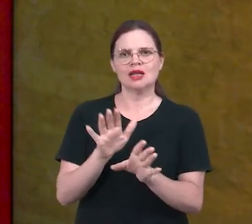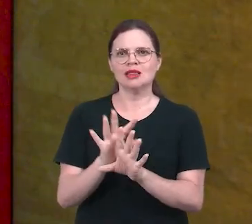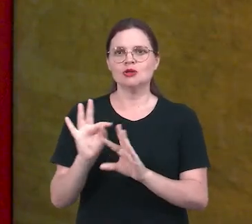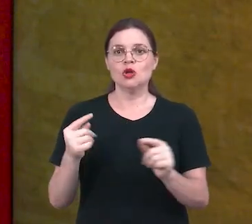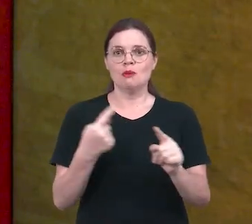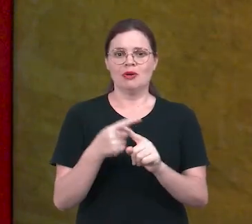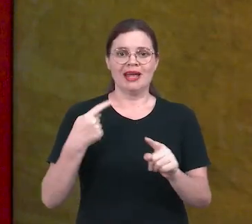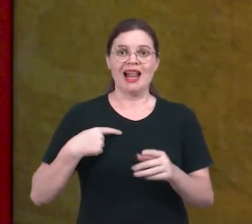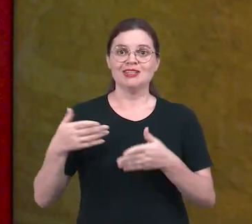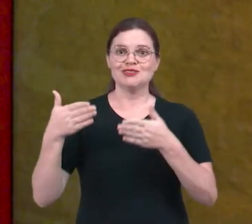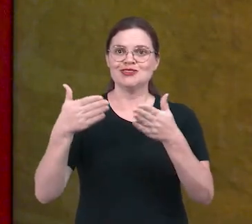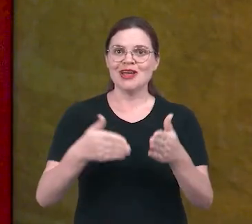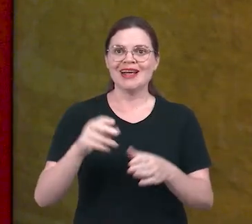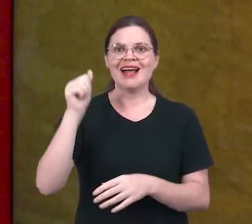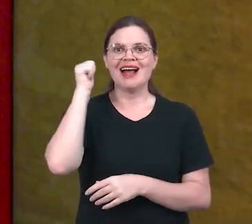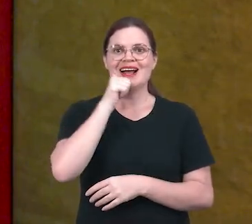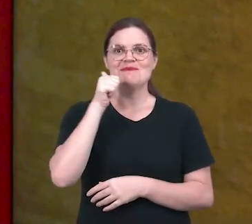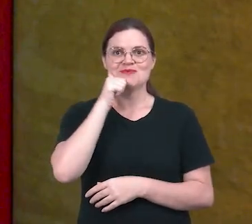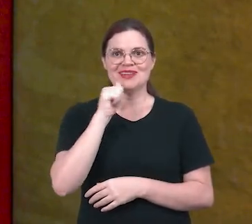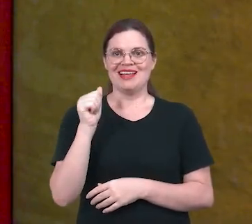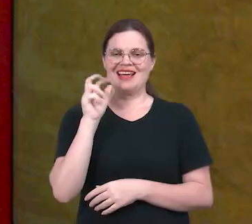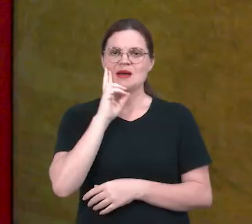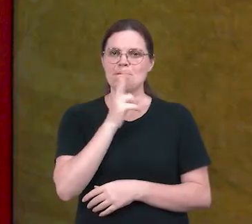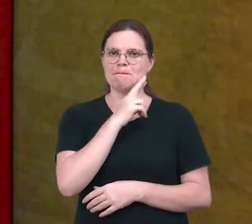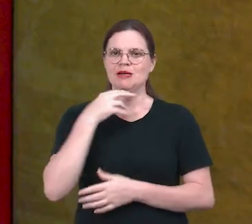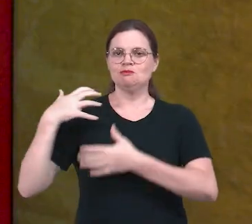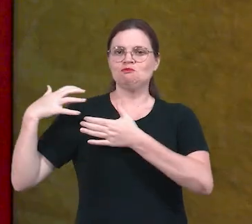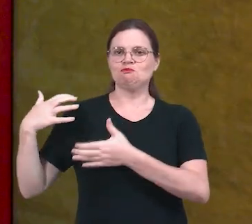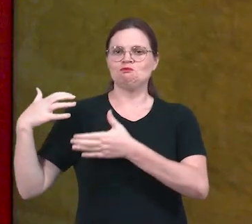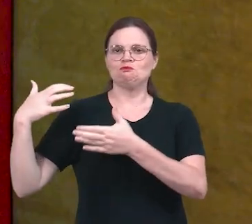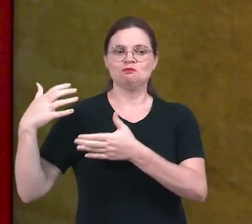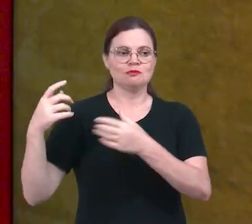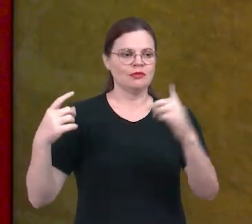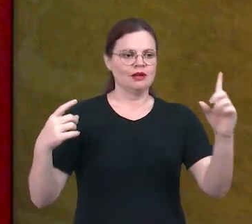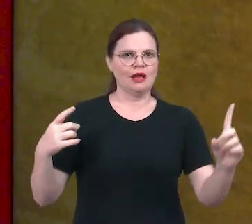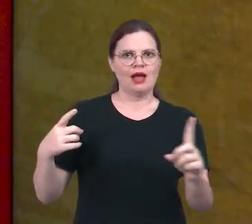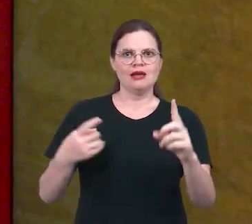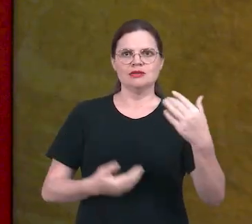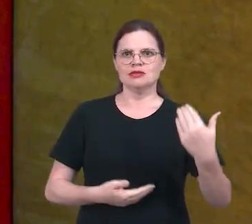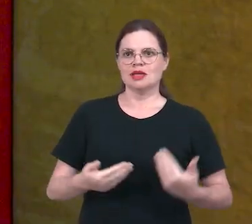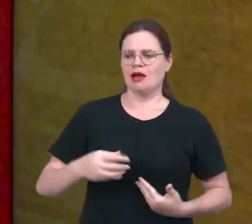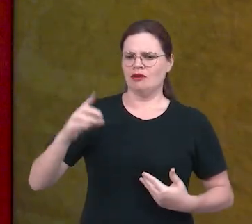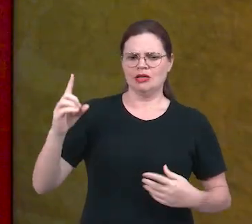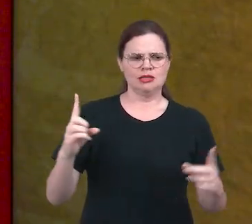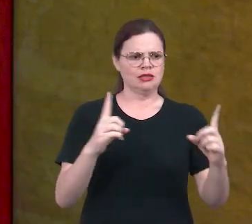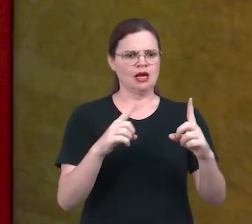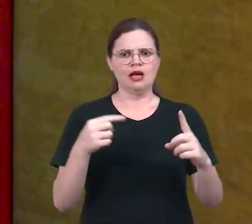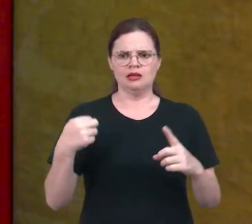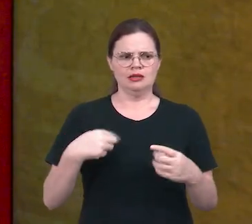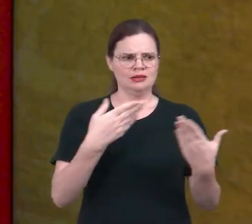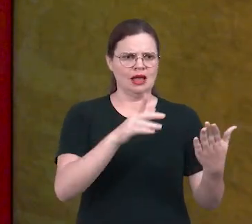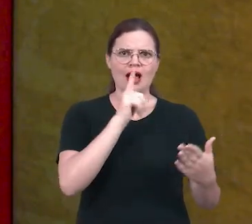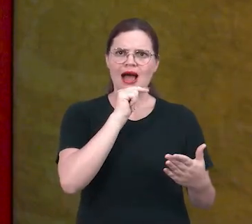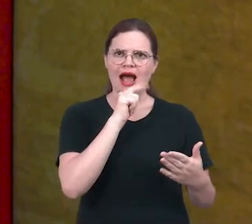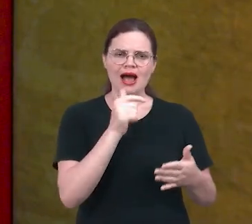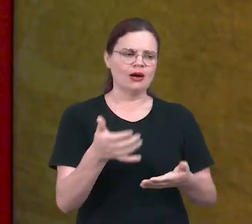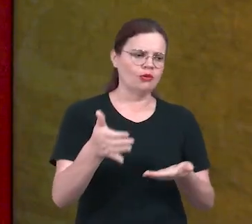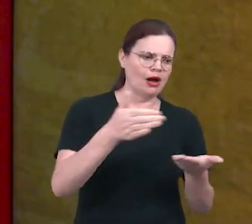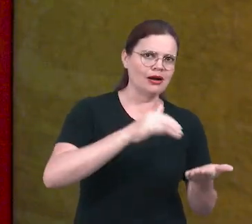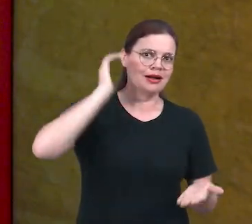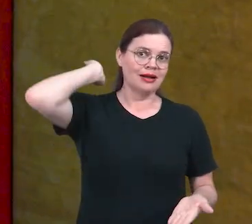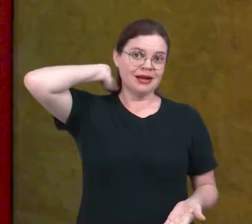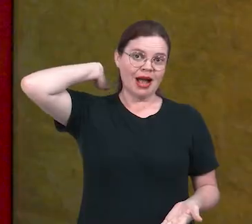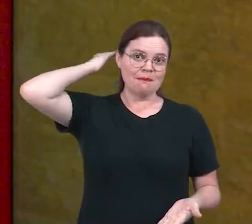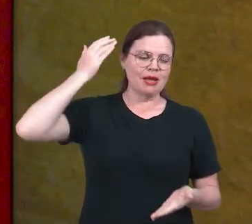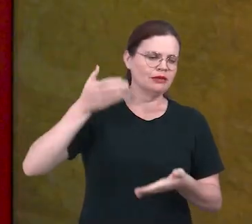água aos camelos, ela se posiciona, ela faz se cumprir ali o profético, né? Então, essa decisão ela